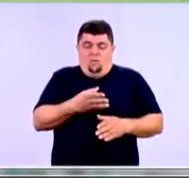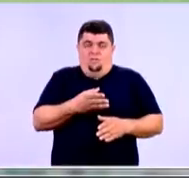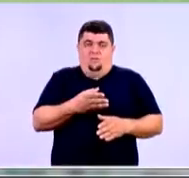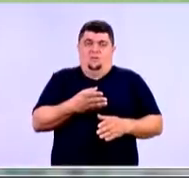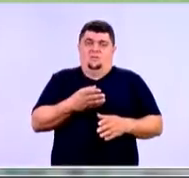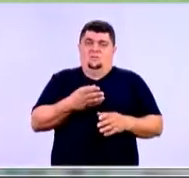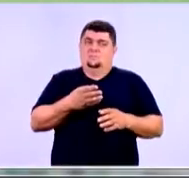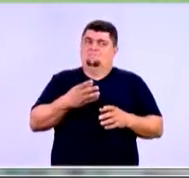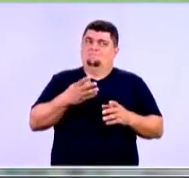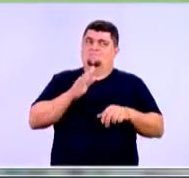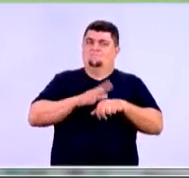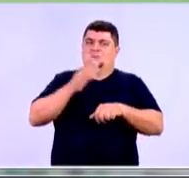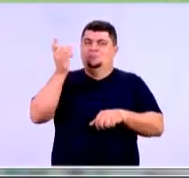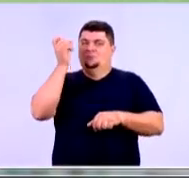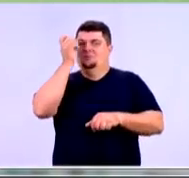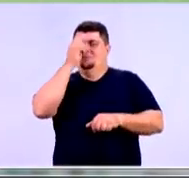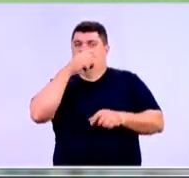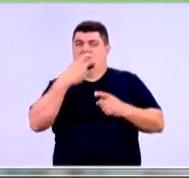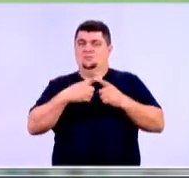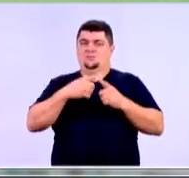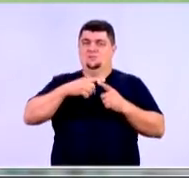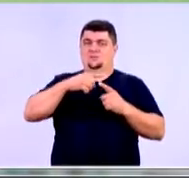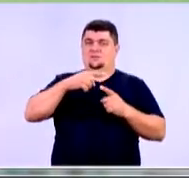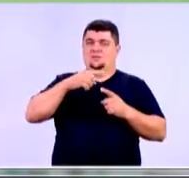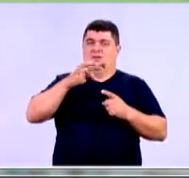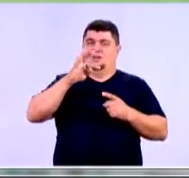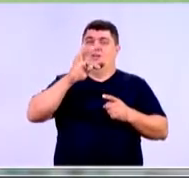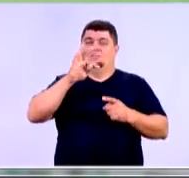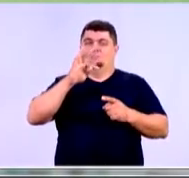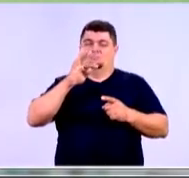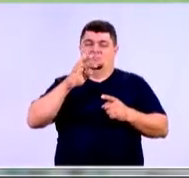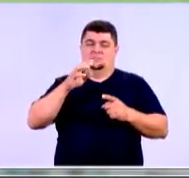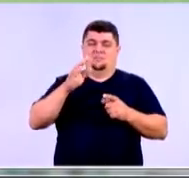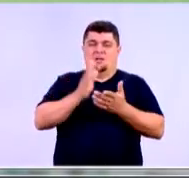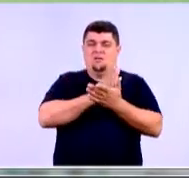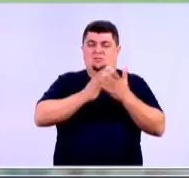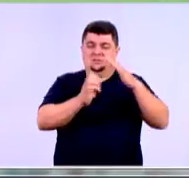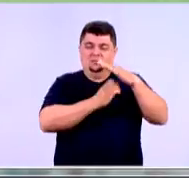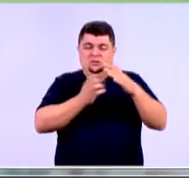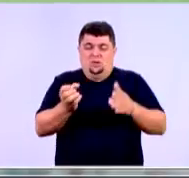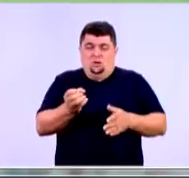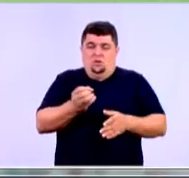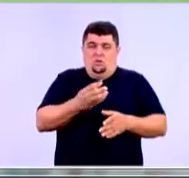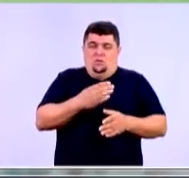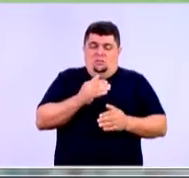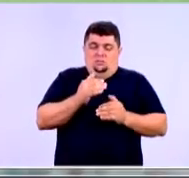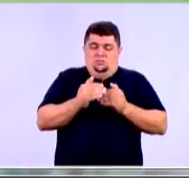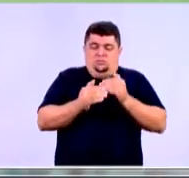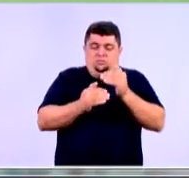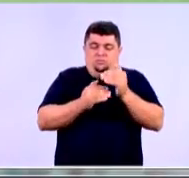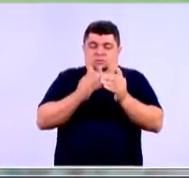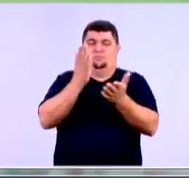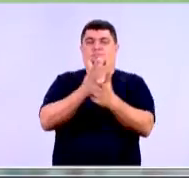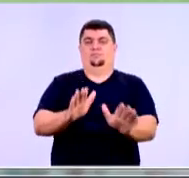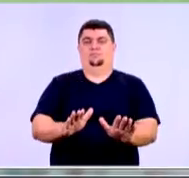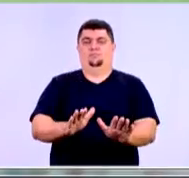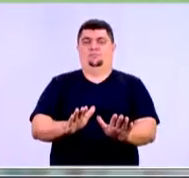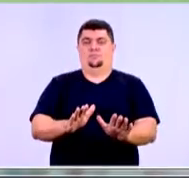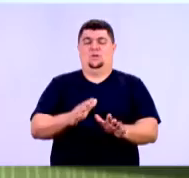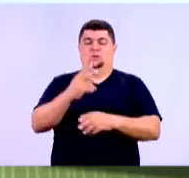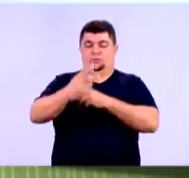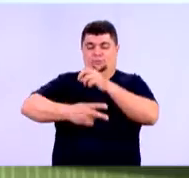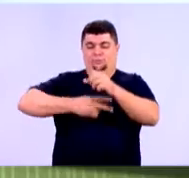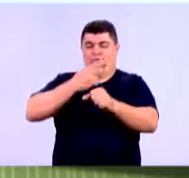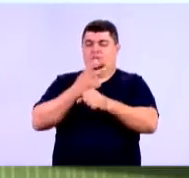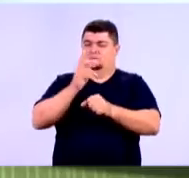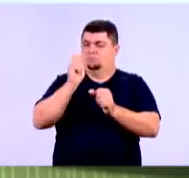mais arriscadas, porque existe uma taxa muito grande de mortalidade da empresa nos primeiros meses, até nos primeiros 2 anos. Então, uma empresa que está